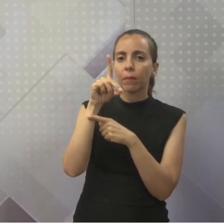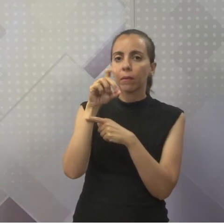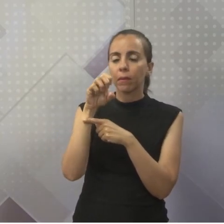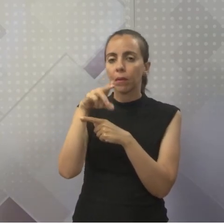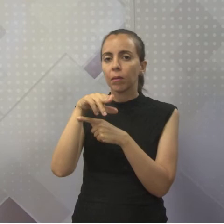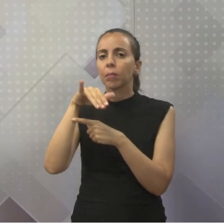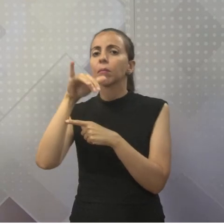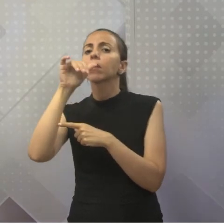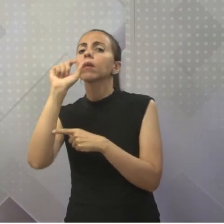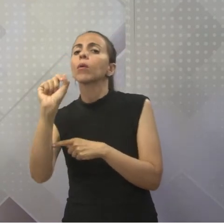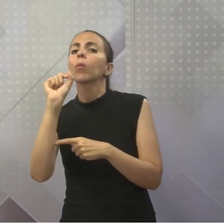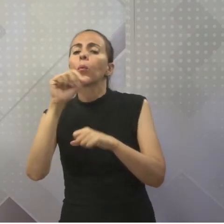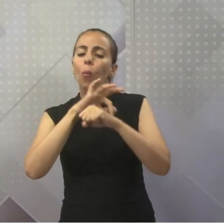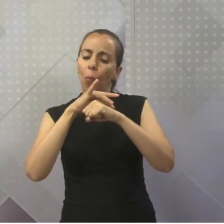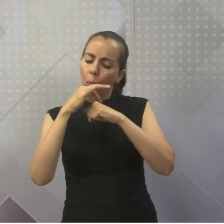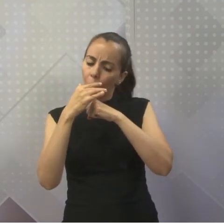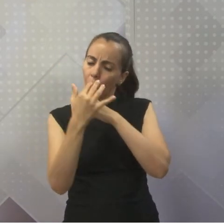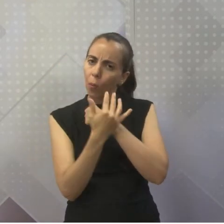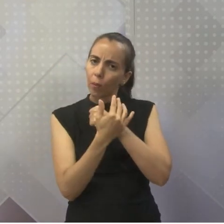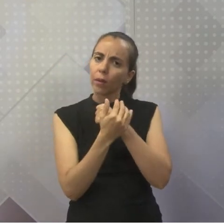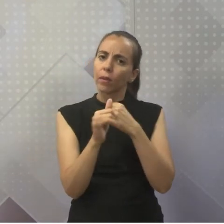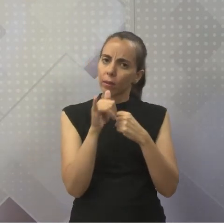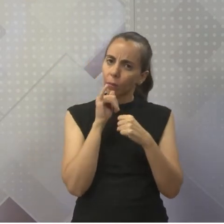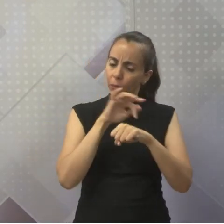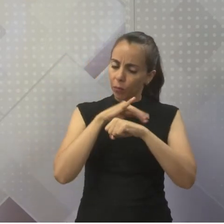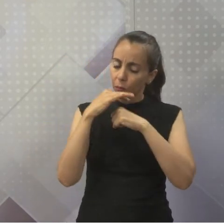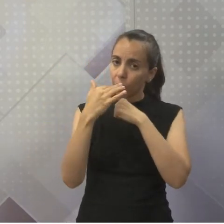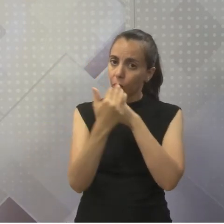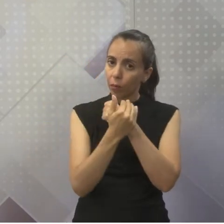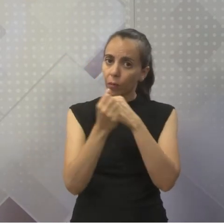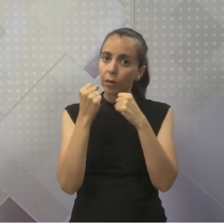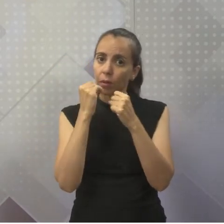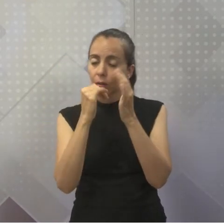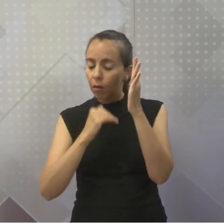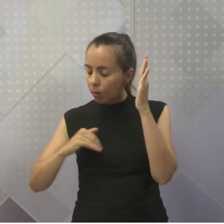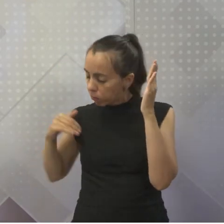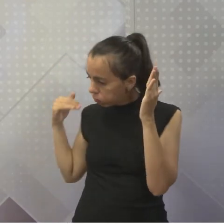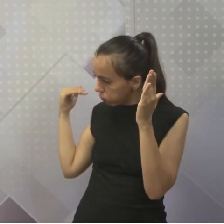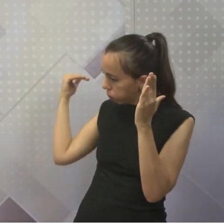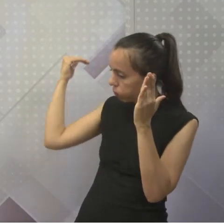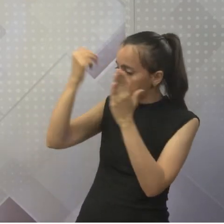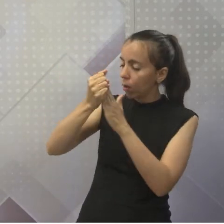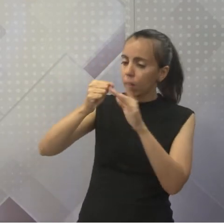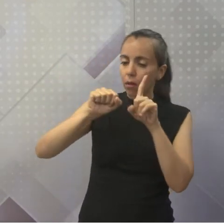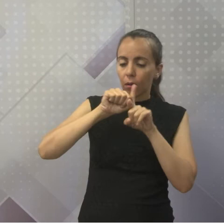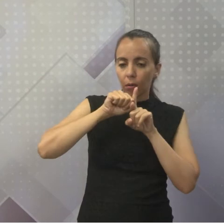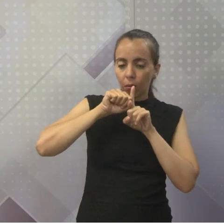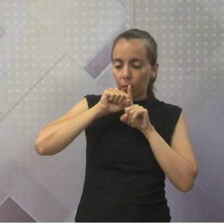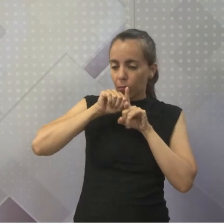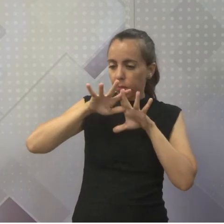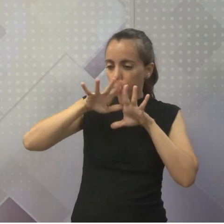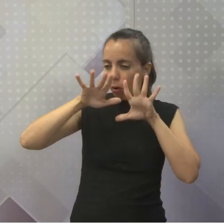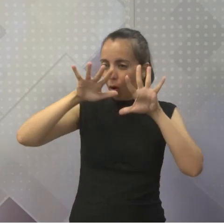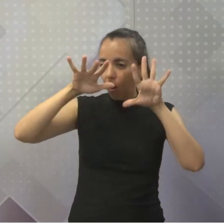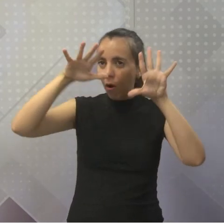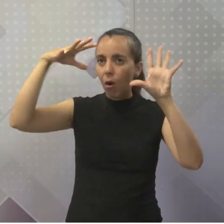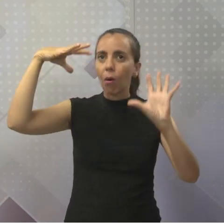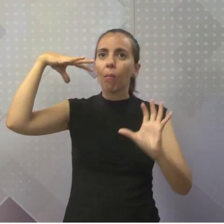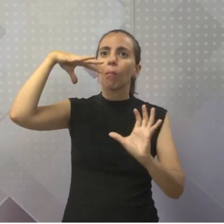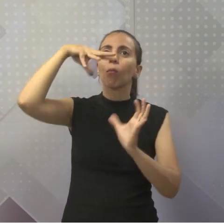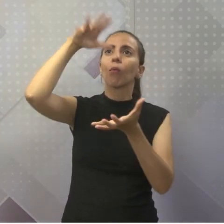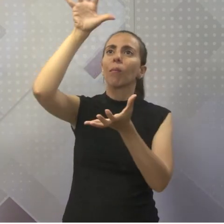Covid-19. Pandemia é quando os casos ultrapassam muito e se espalham para outros países e